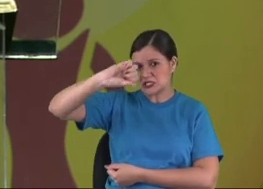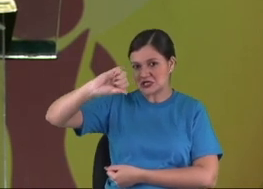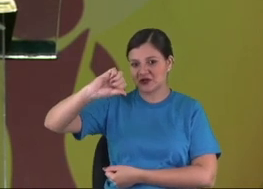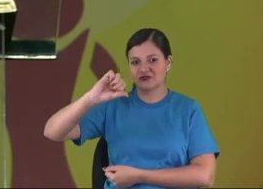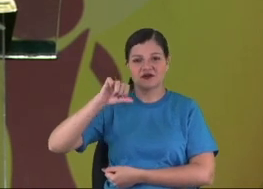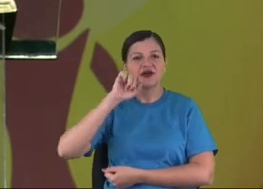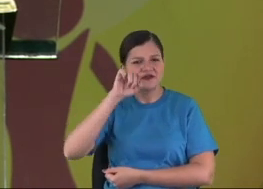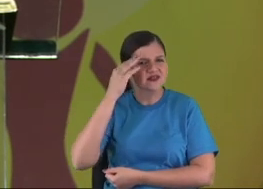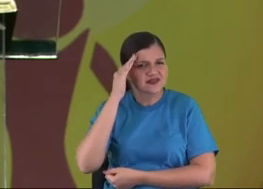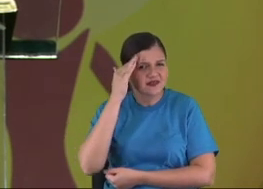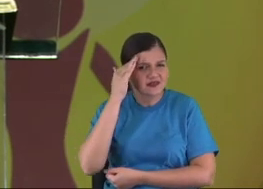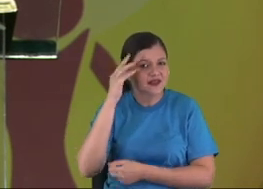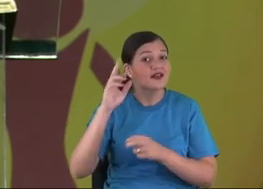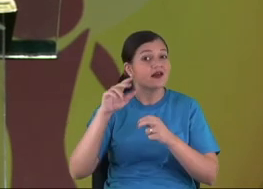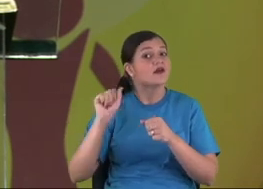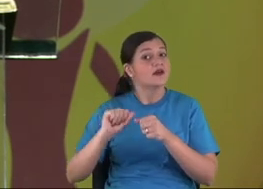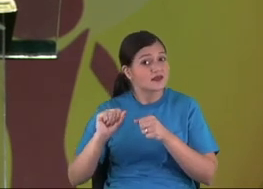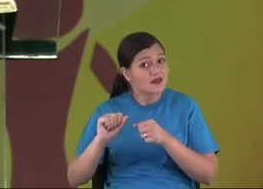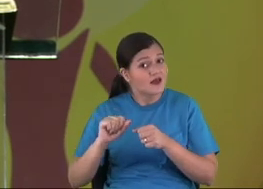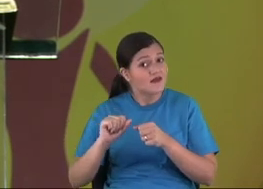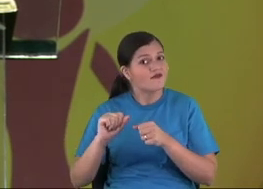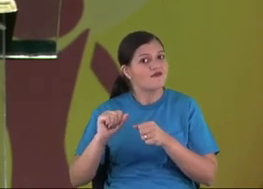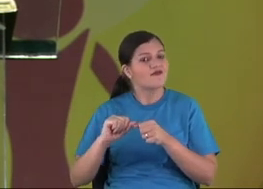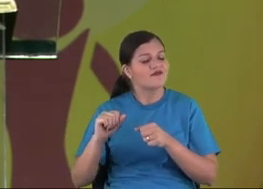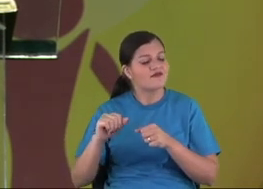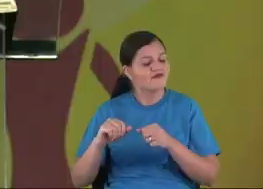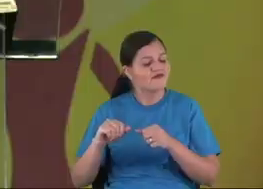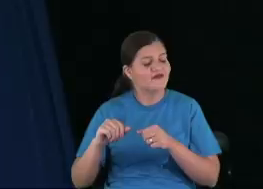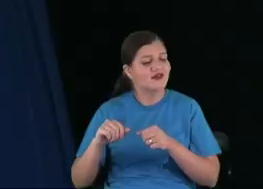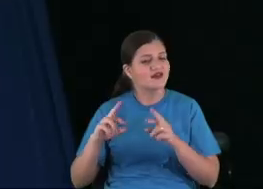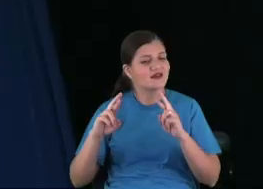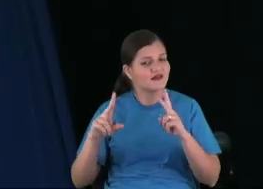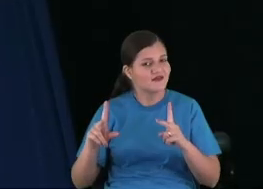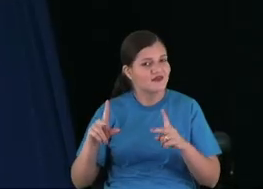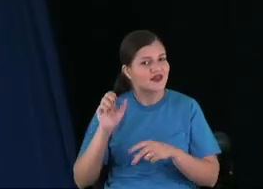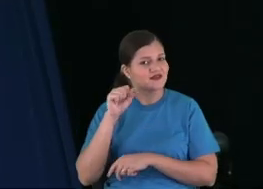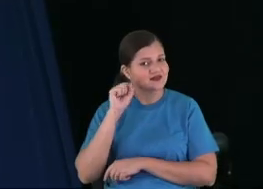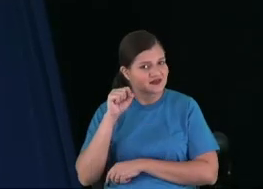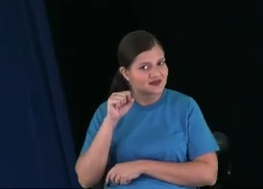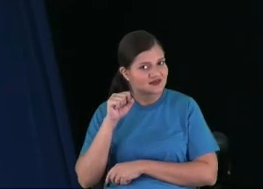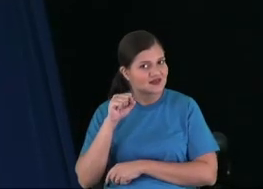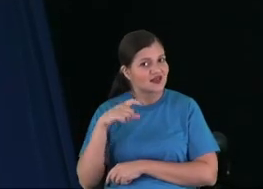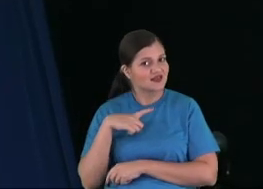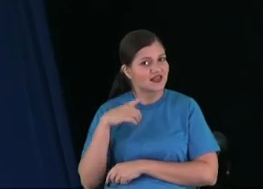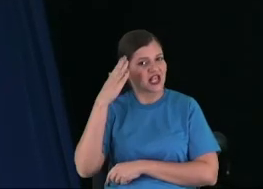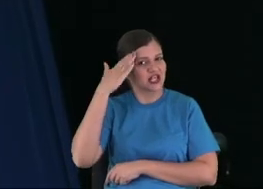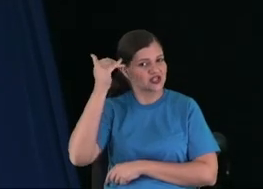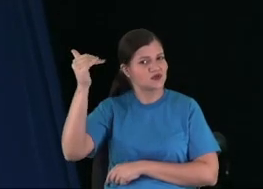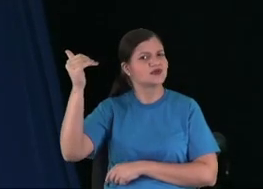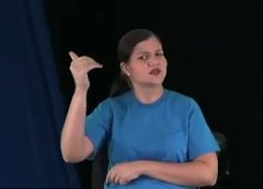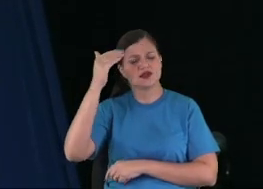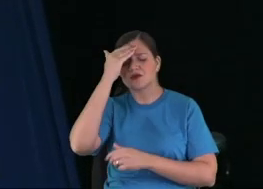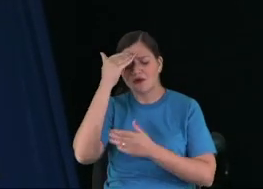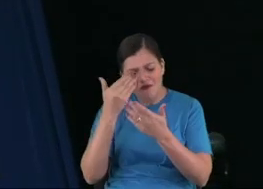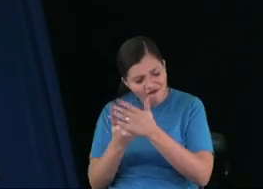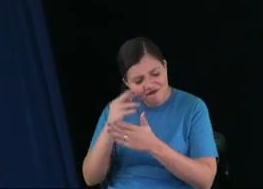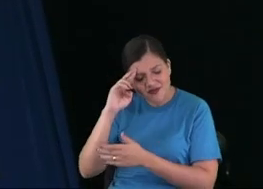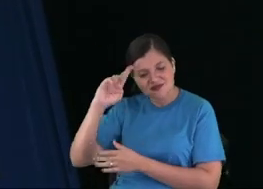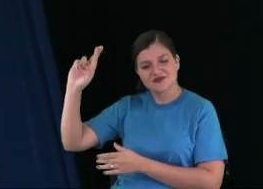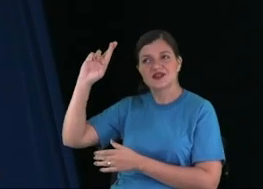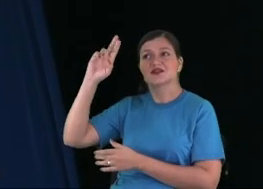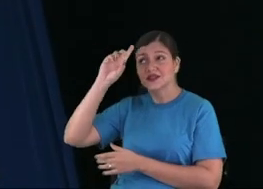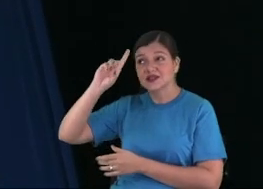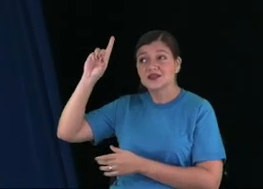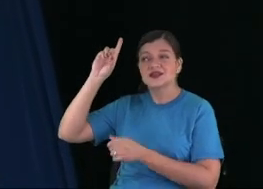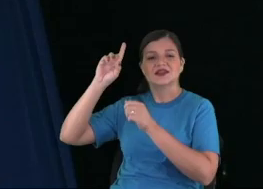Você entendeu? Faz diferença sim. Quando Deus disse que isso vai trazer sucesso. Confia no Senhor. Ele sabe o que faz, Ele é